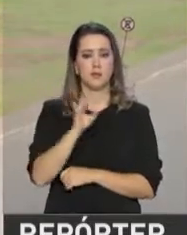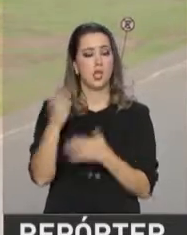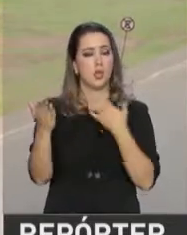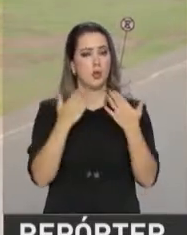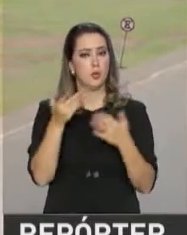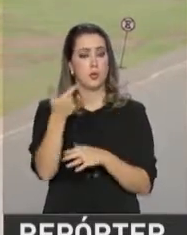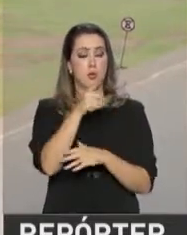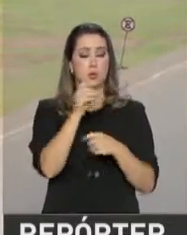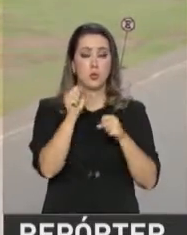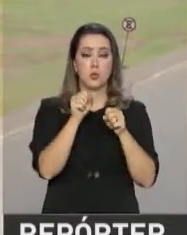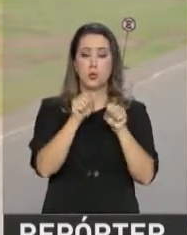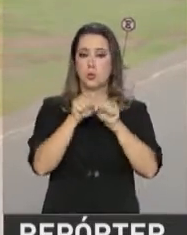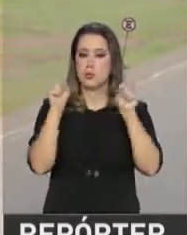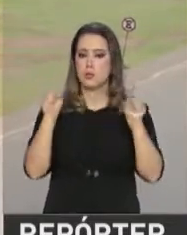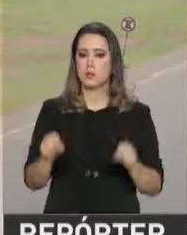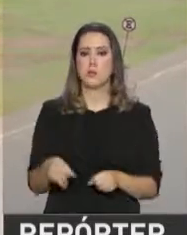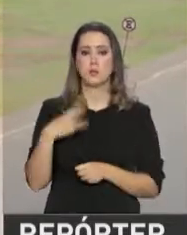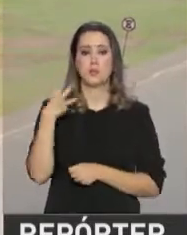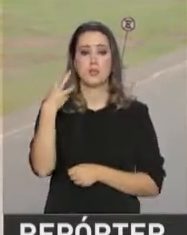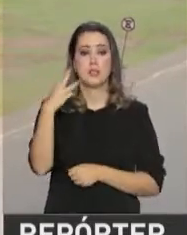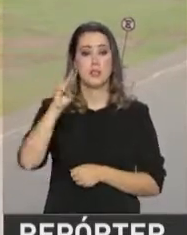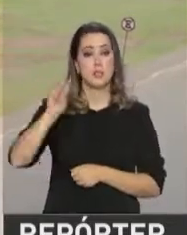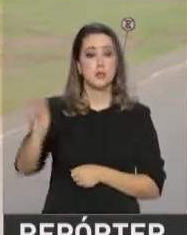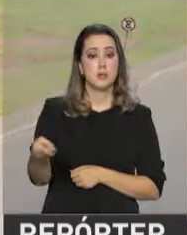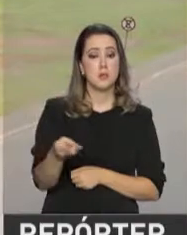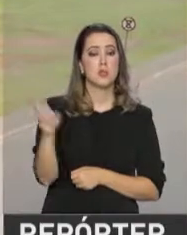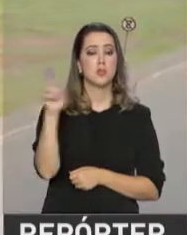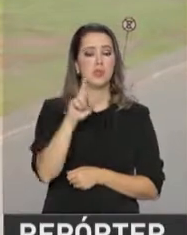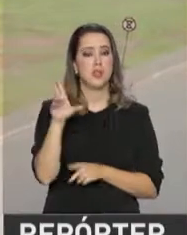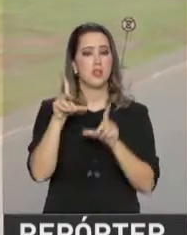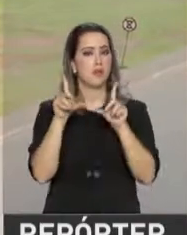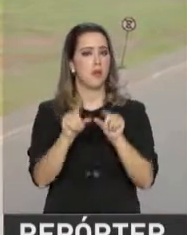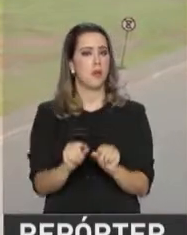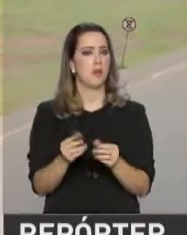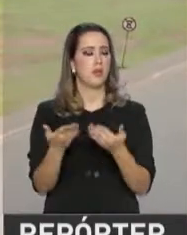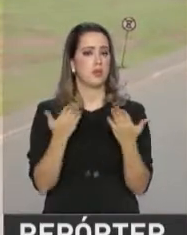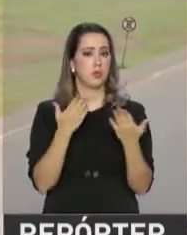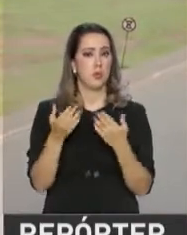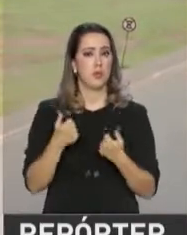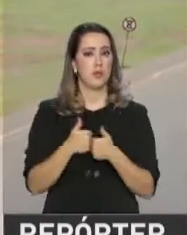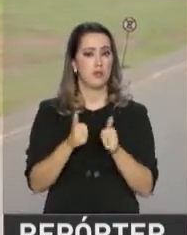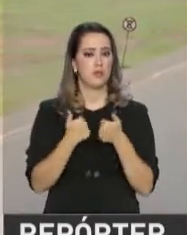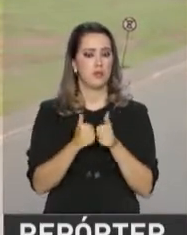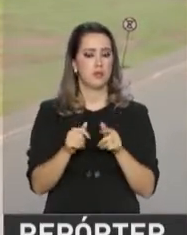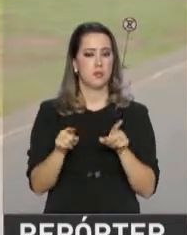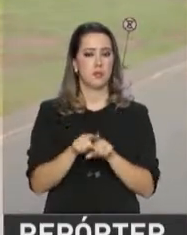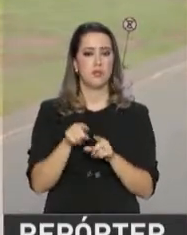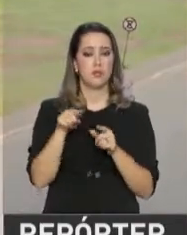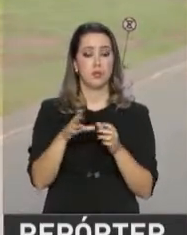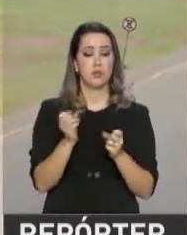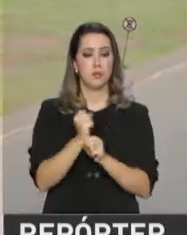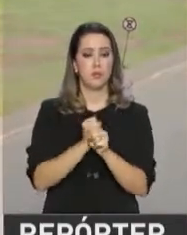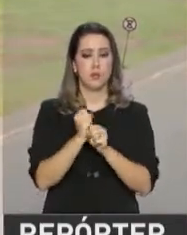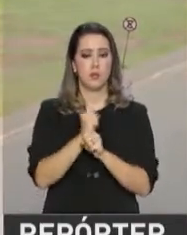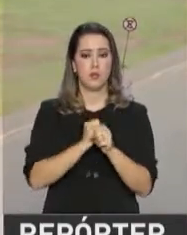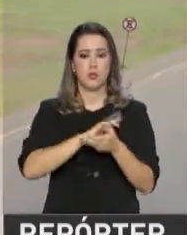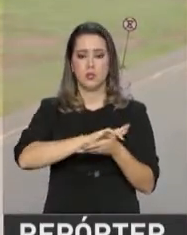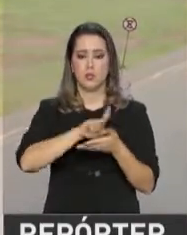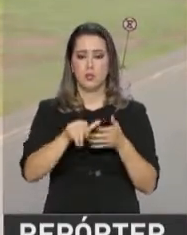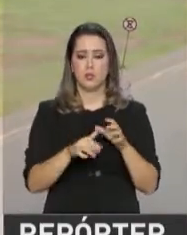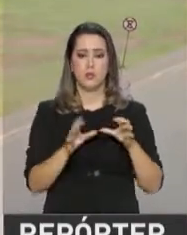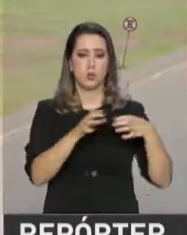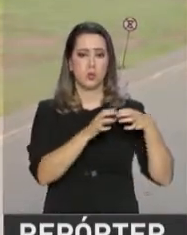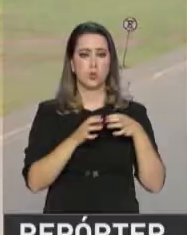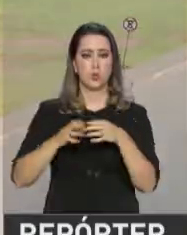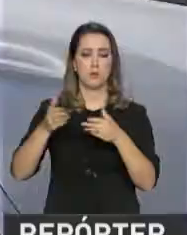outros sistemas. Foram 3 milhões de reais a menos em gastos com transportes. Neste ano, fundações e autarquias passam